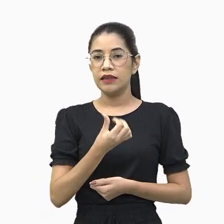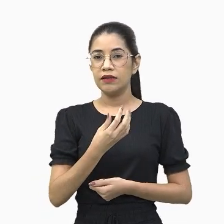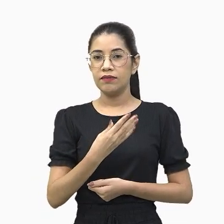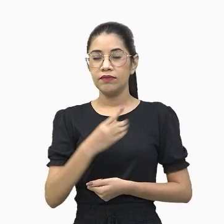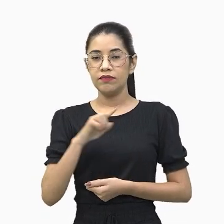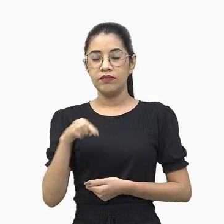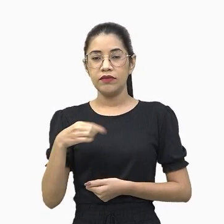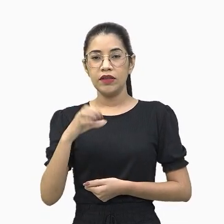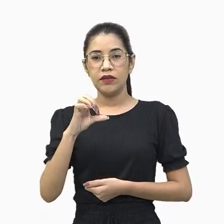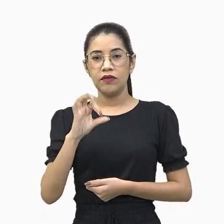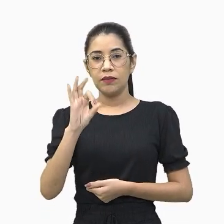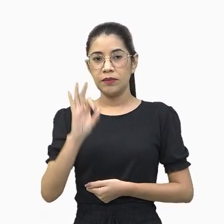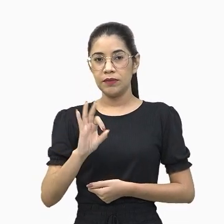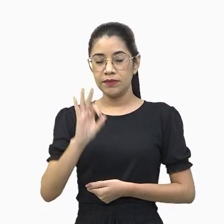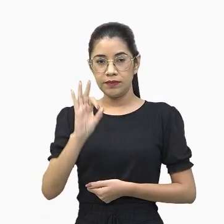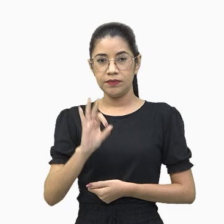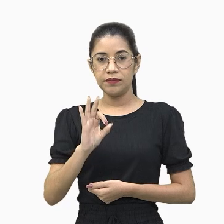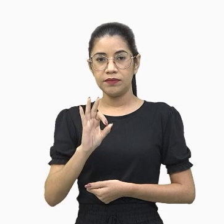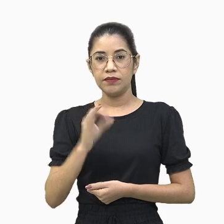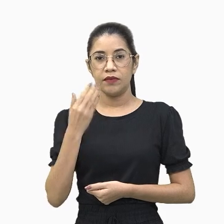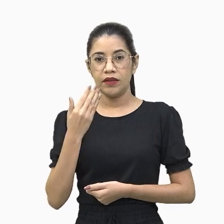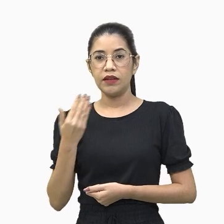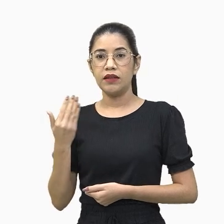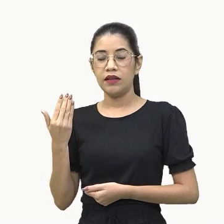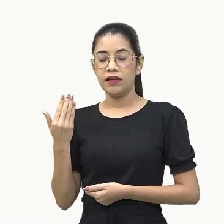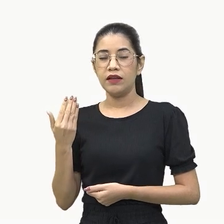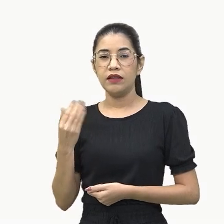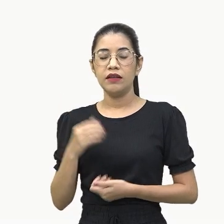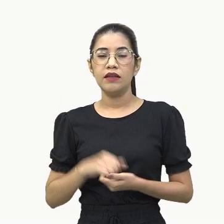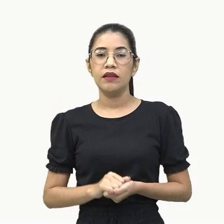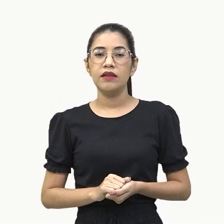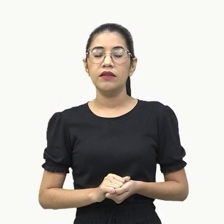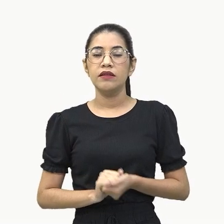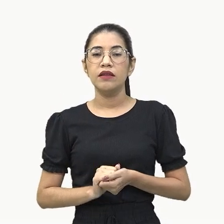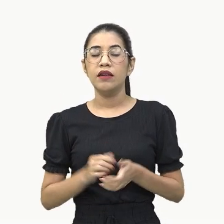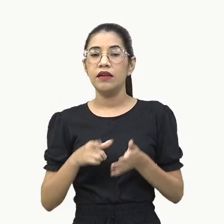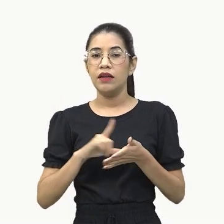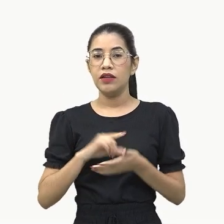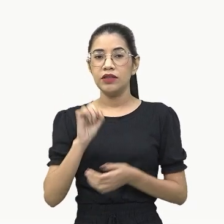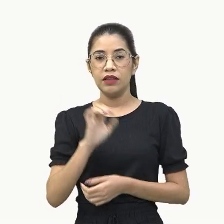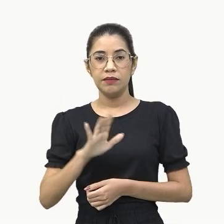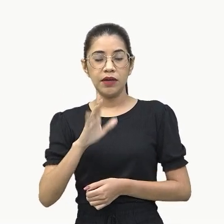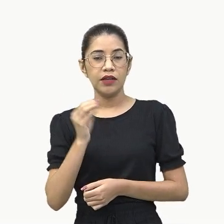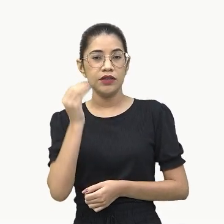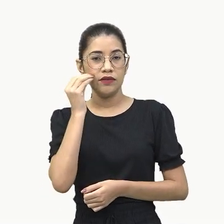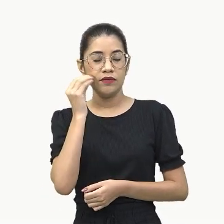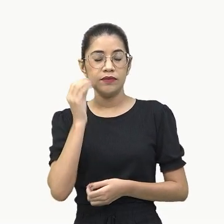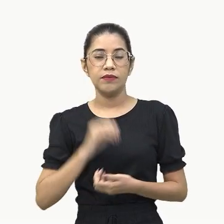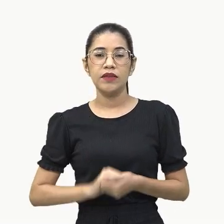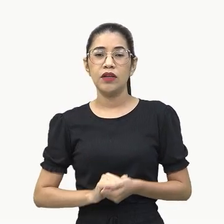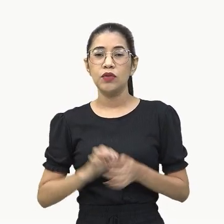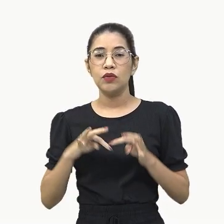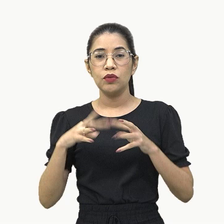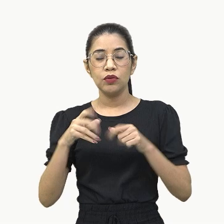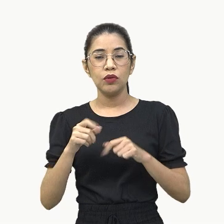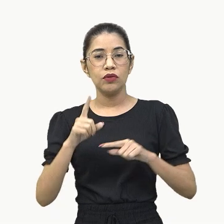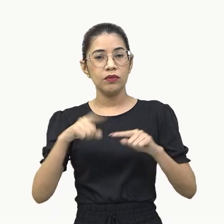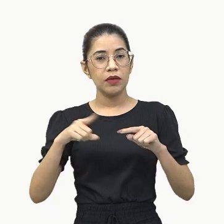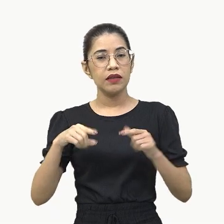64,9 por né como nós verificamos o nosso gráfico de todas as cargas que vão ser